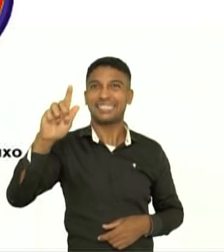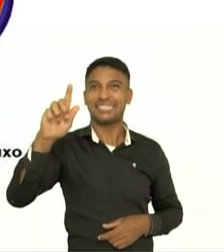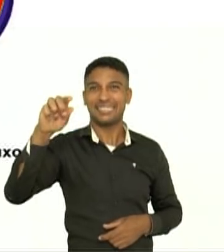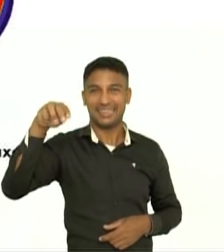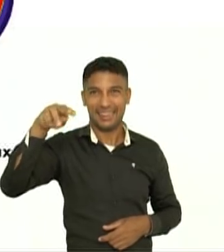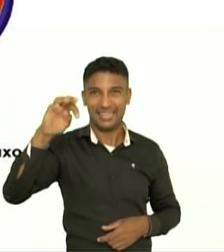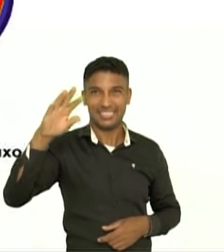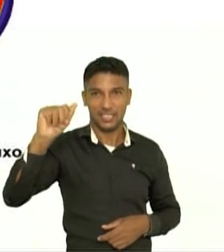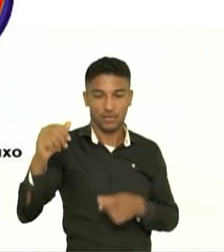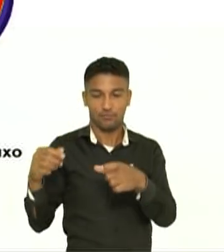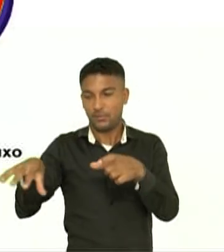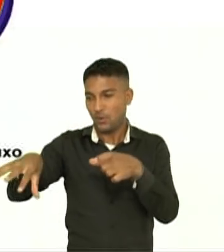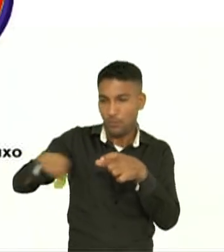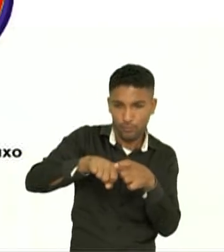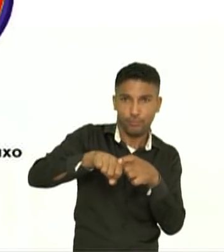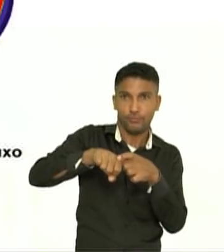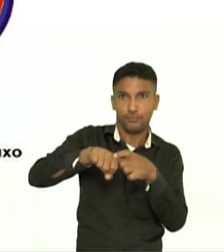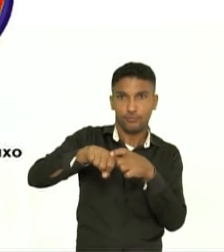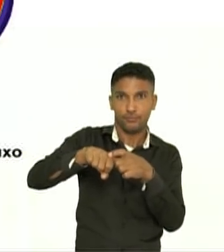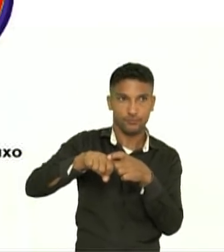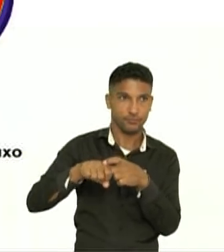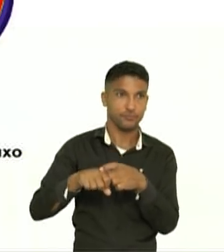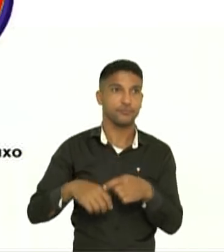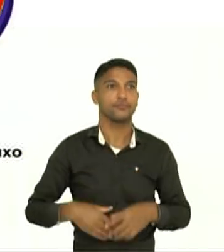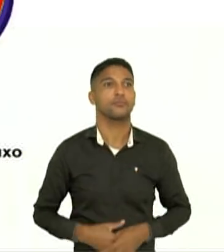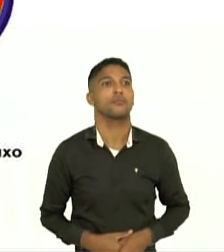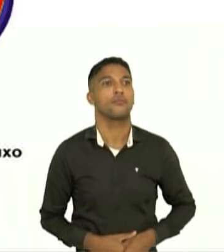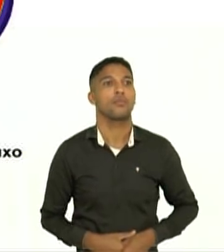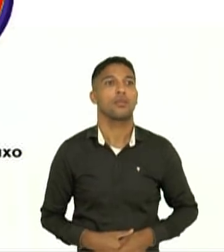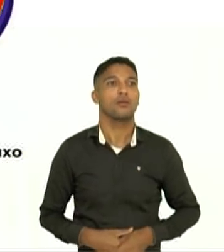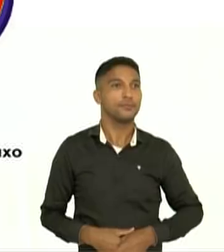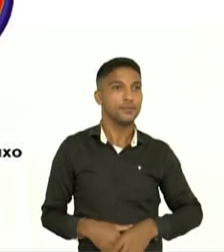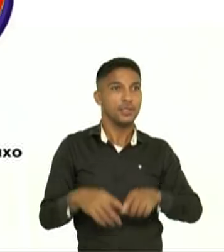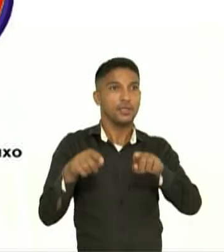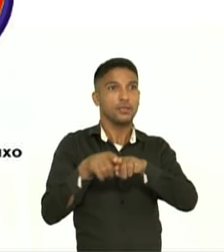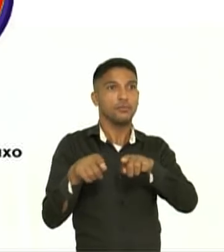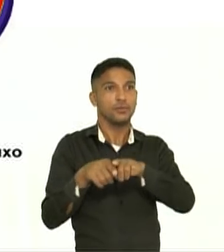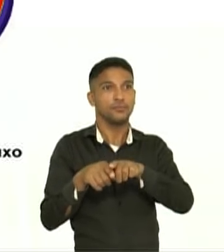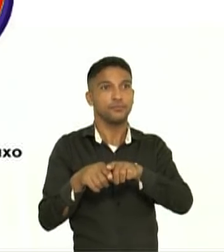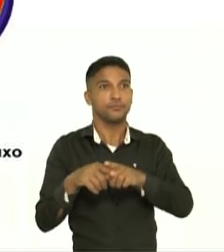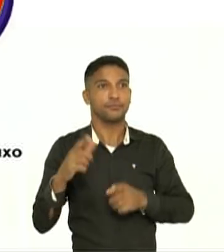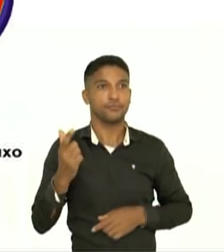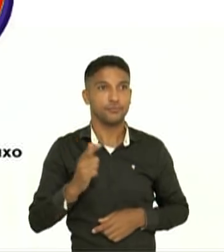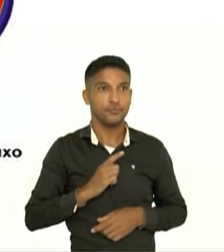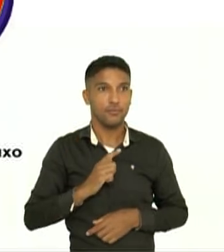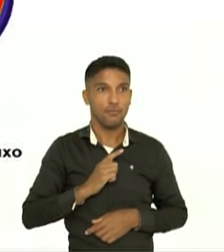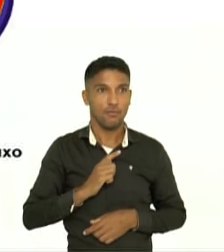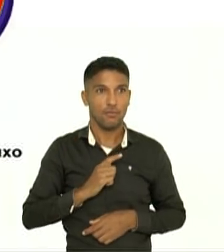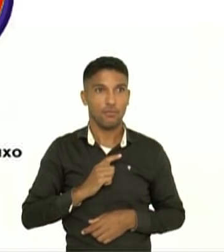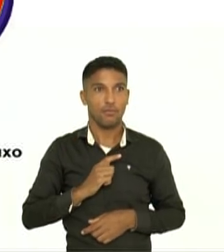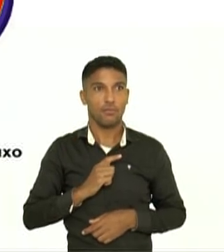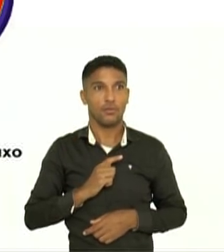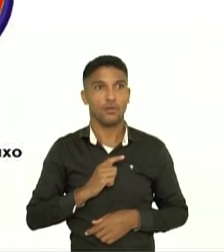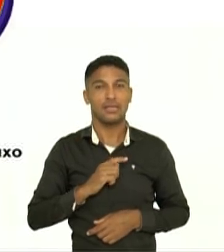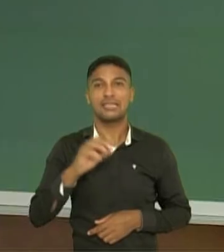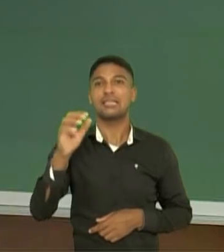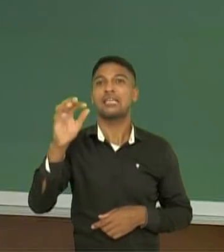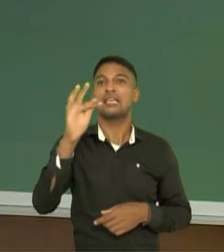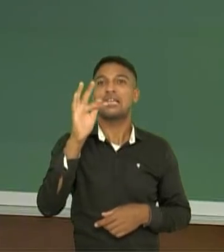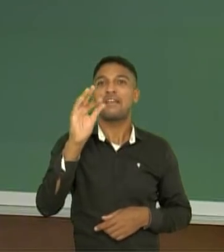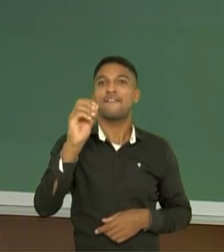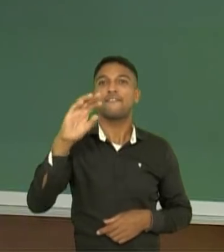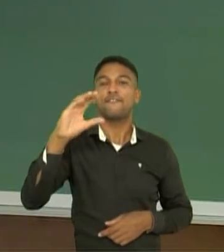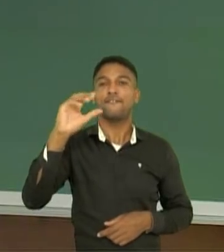aplicada quando você quer transmitir força para um objeto. Utilizando uma corda, você utiliza essa tração ou